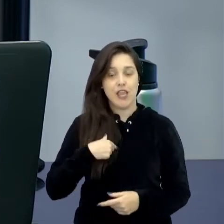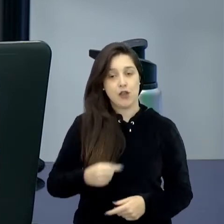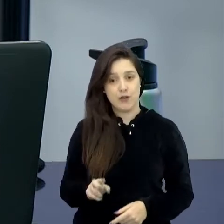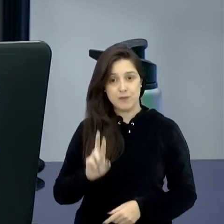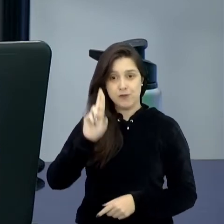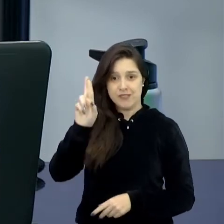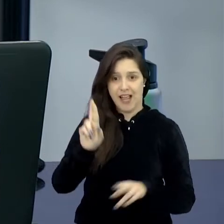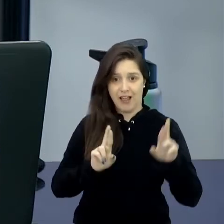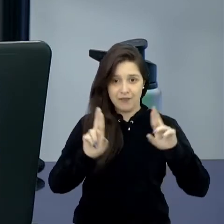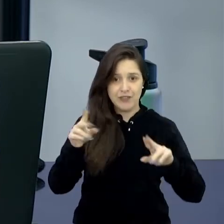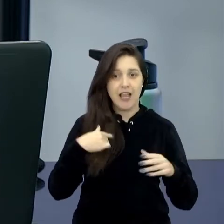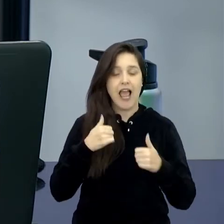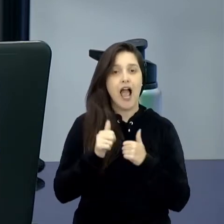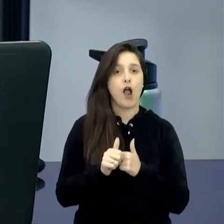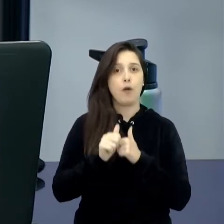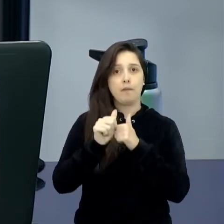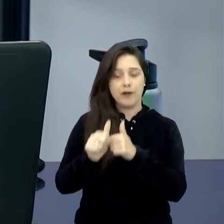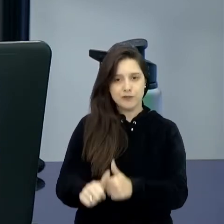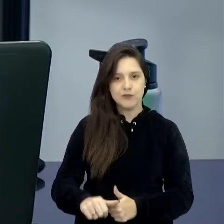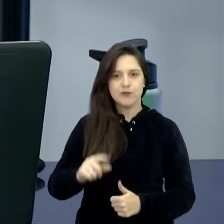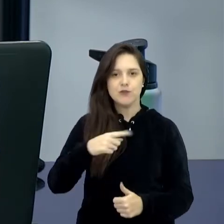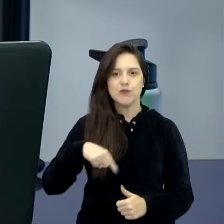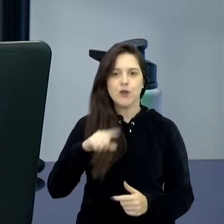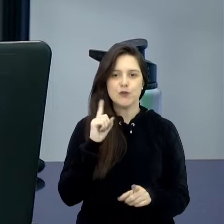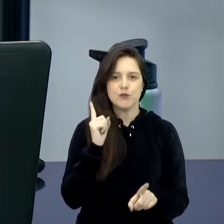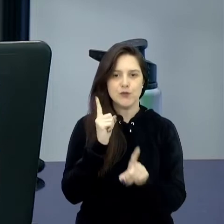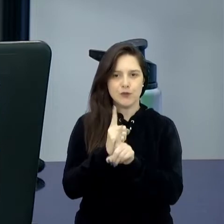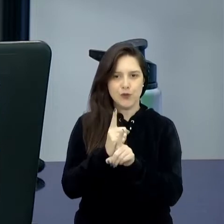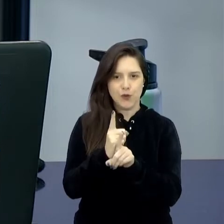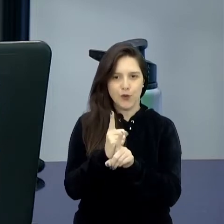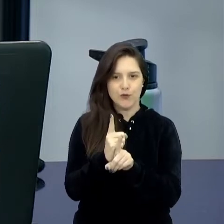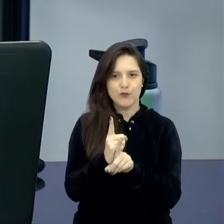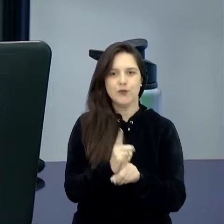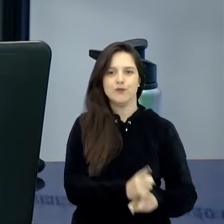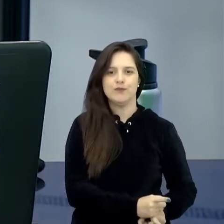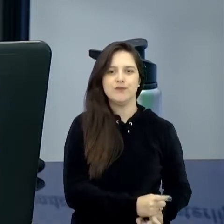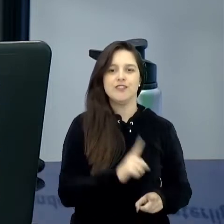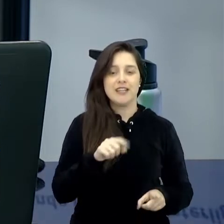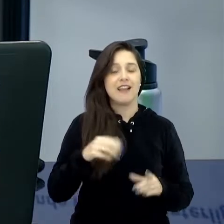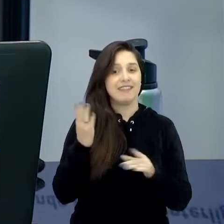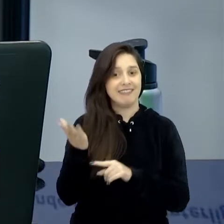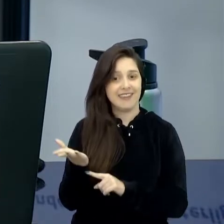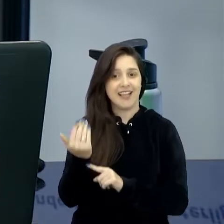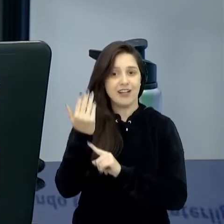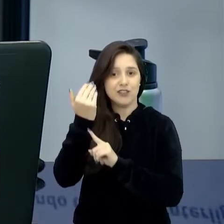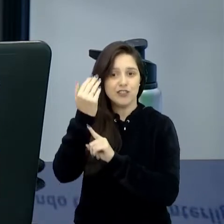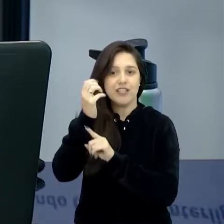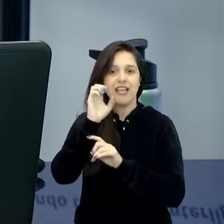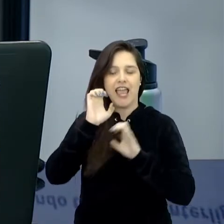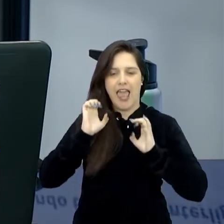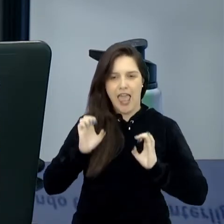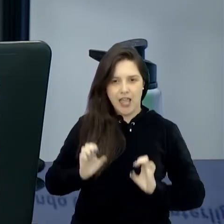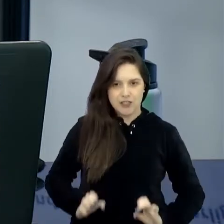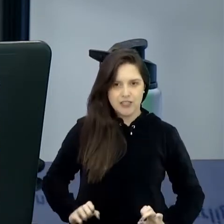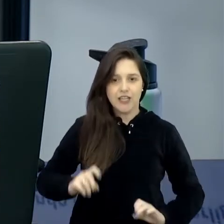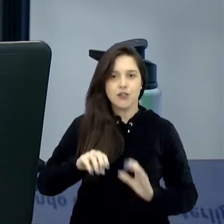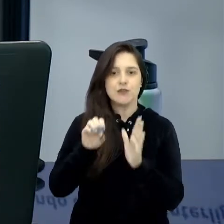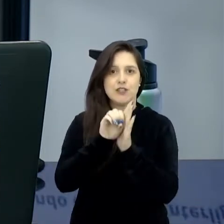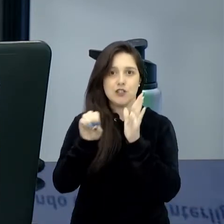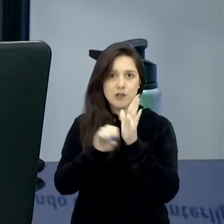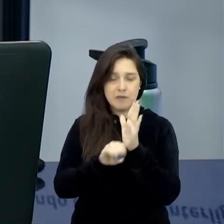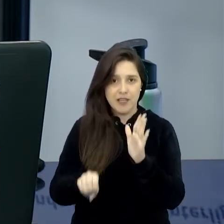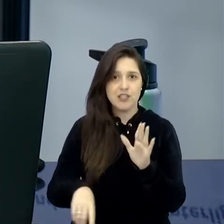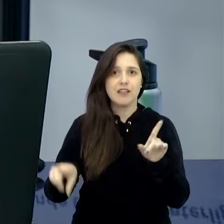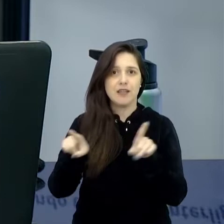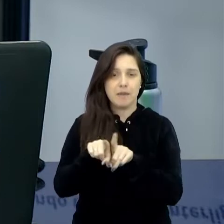responsáveis que acompanham aqui os nossos encontros de ciência, tecnologia e ética no Centro de Mídias da Educação